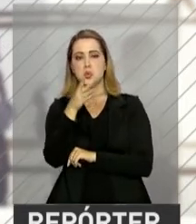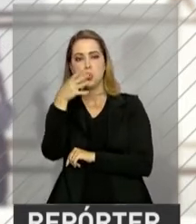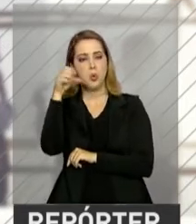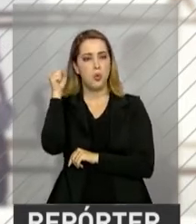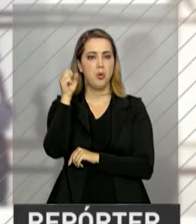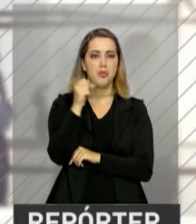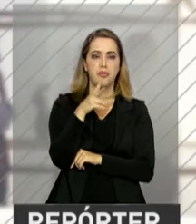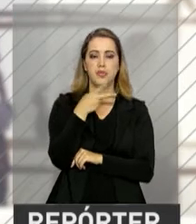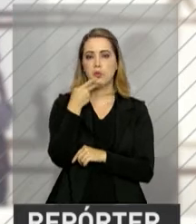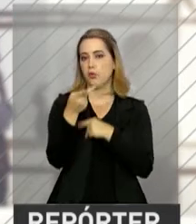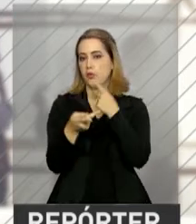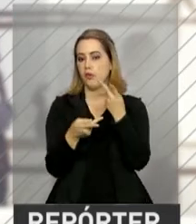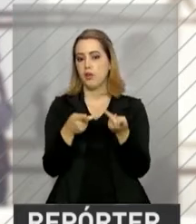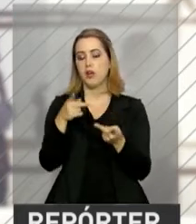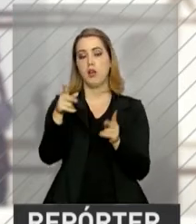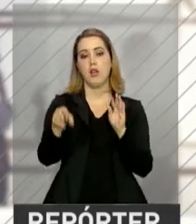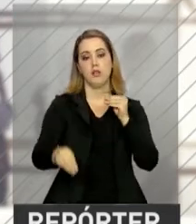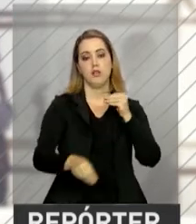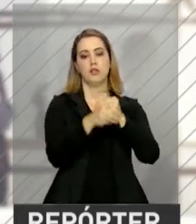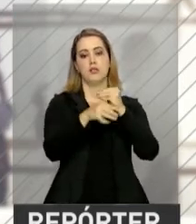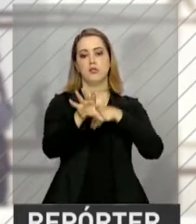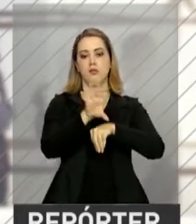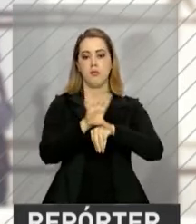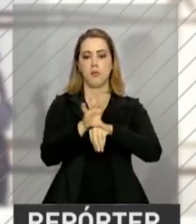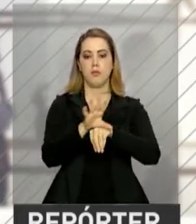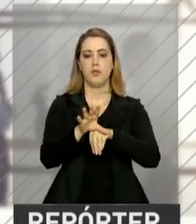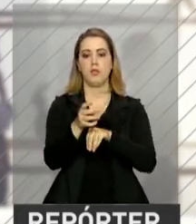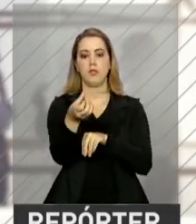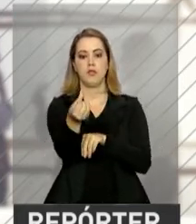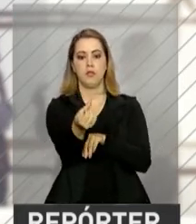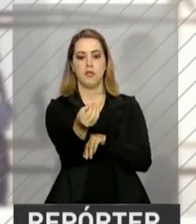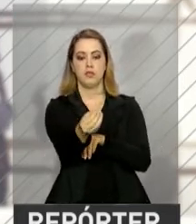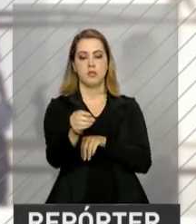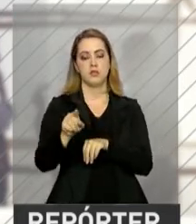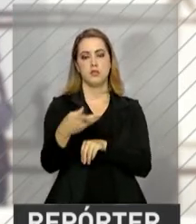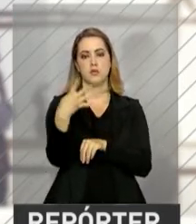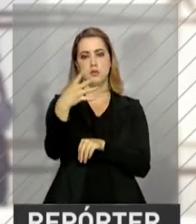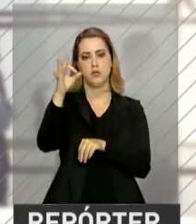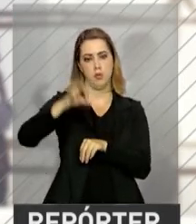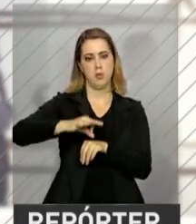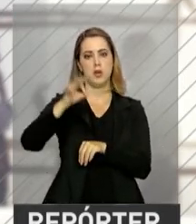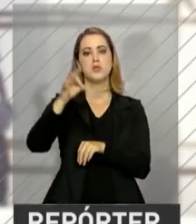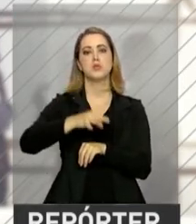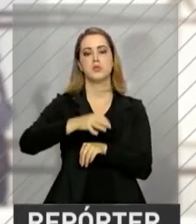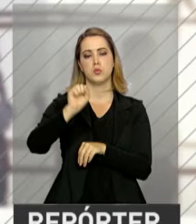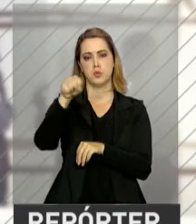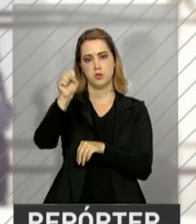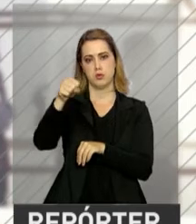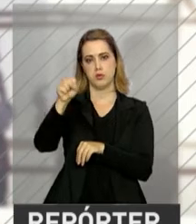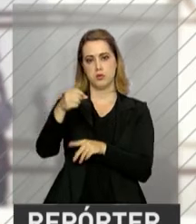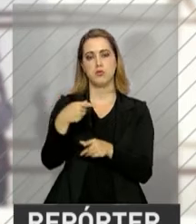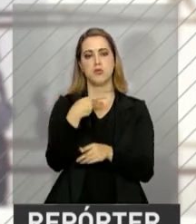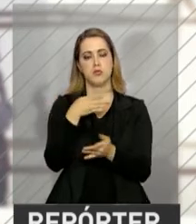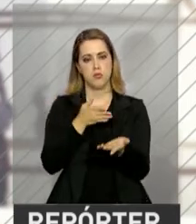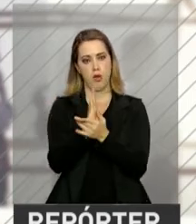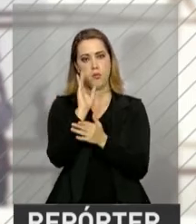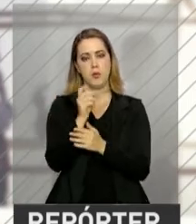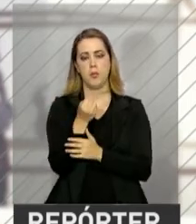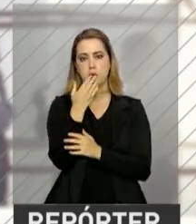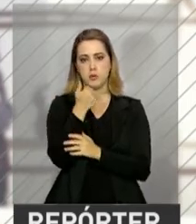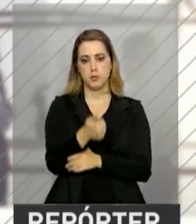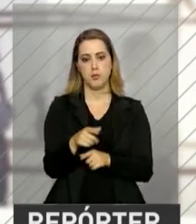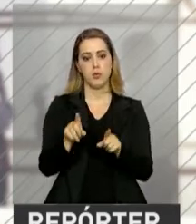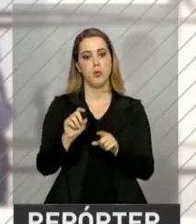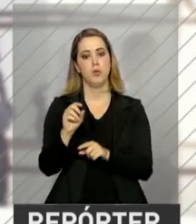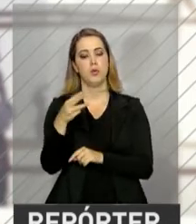dados apontam que 60,4 por cento dos brasileiros são favoráveis à proposta enquanto 32,5 por cento